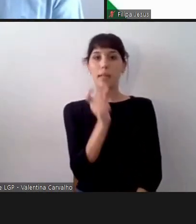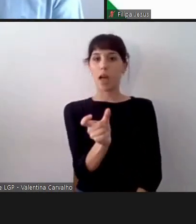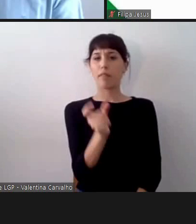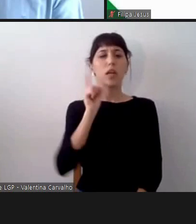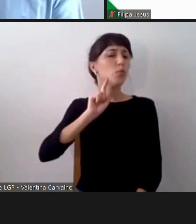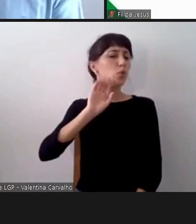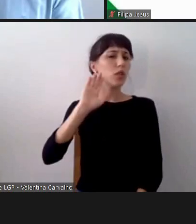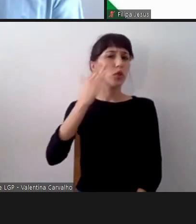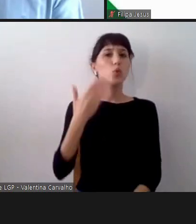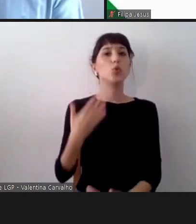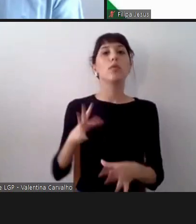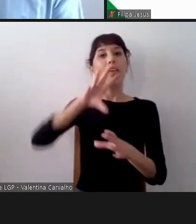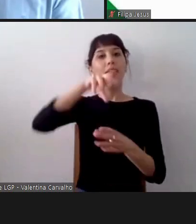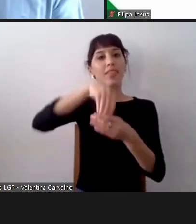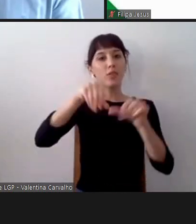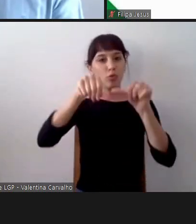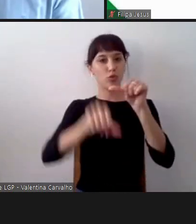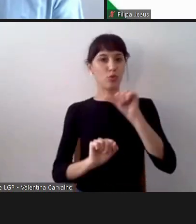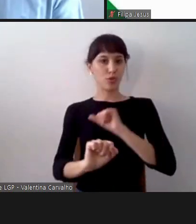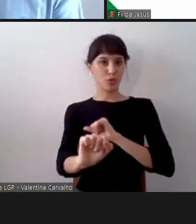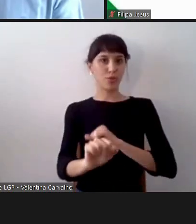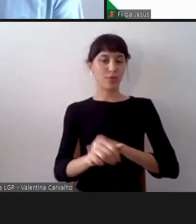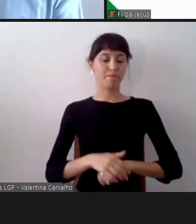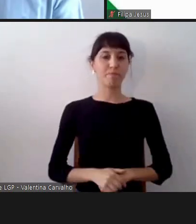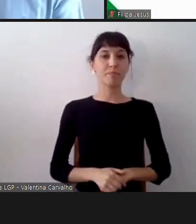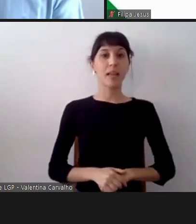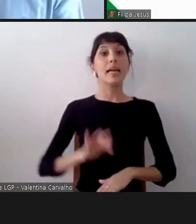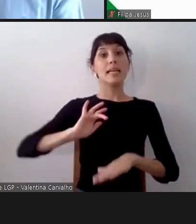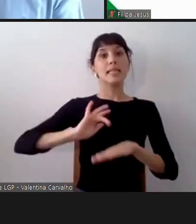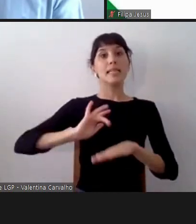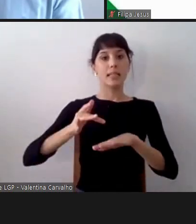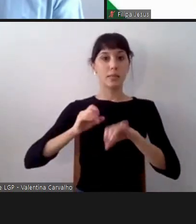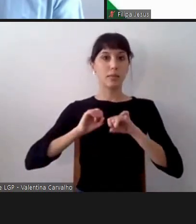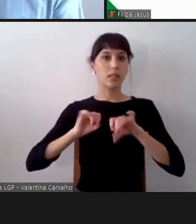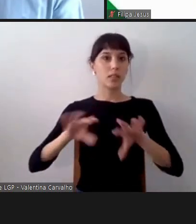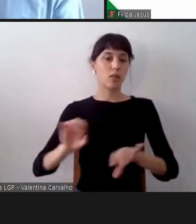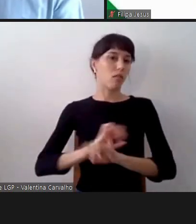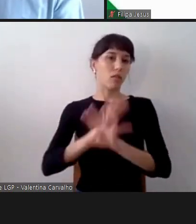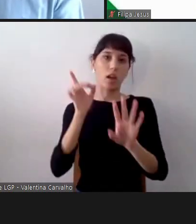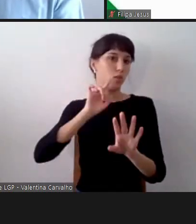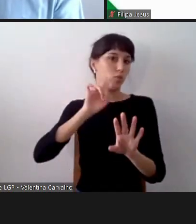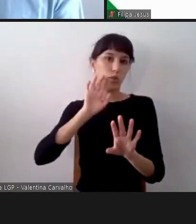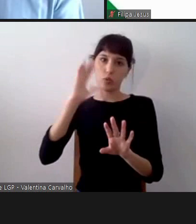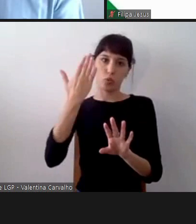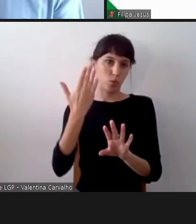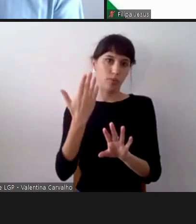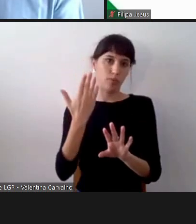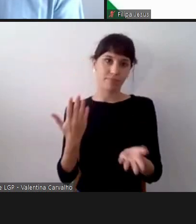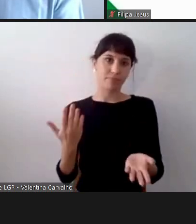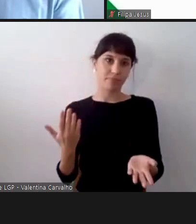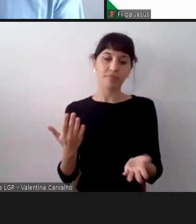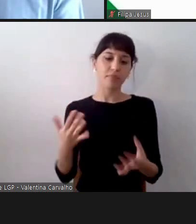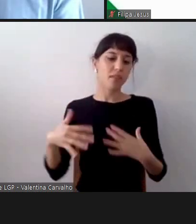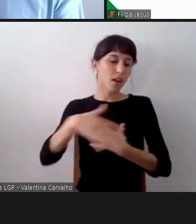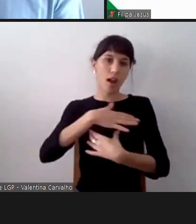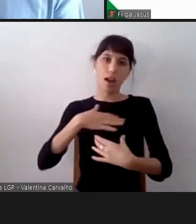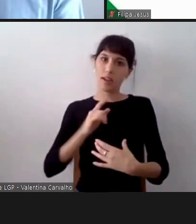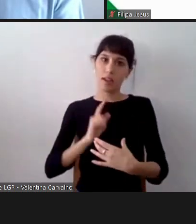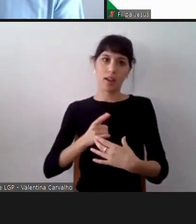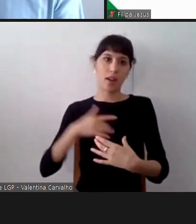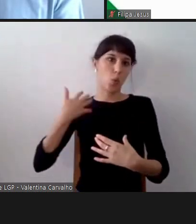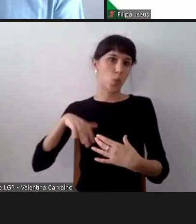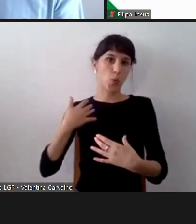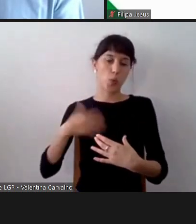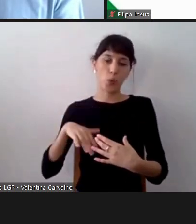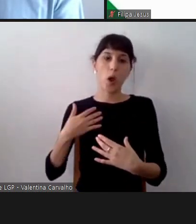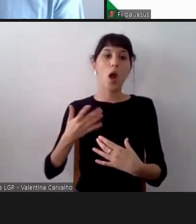no discurso. A parte da sensibilização, não há dúvidas nenhumas que é de facto uma das áreas